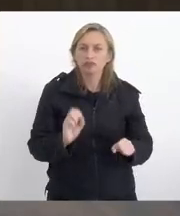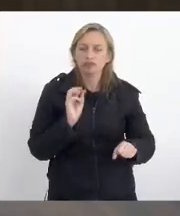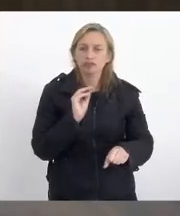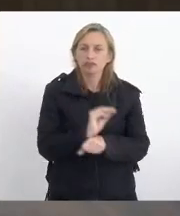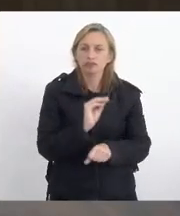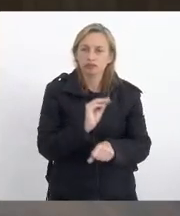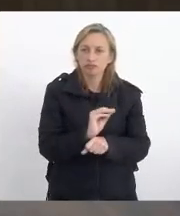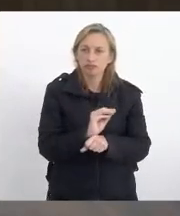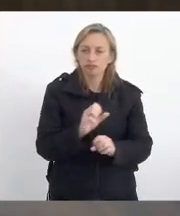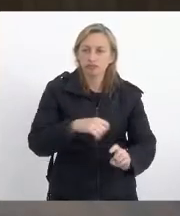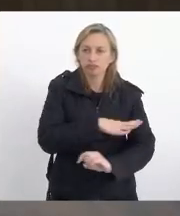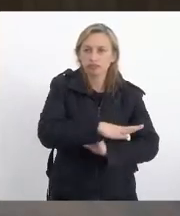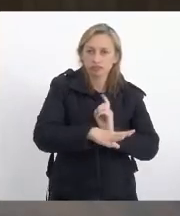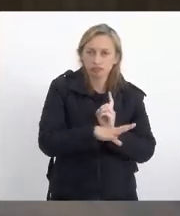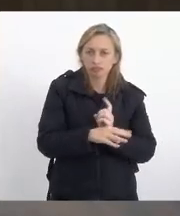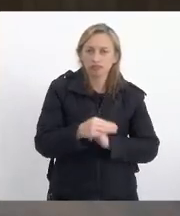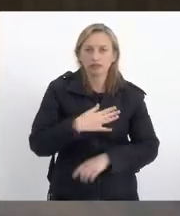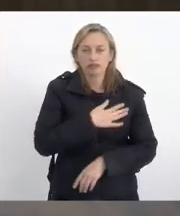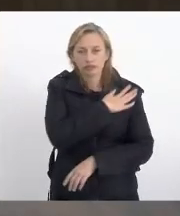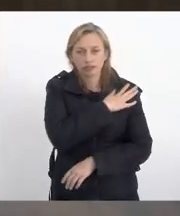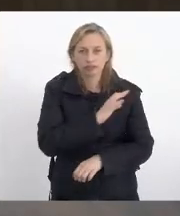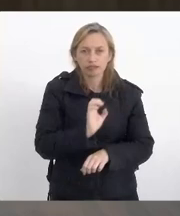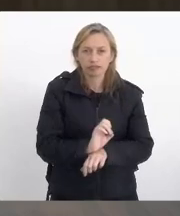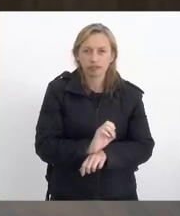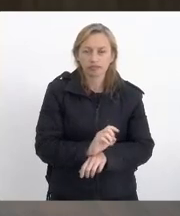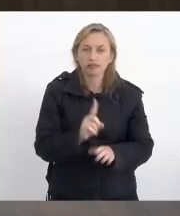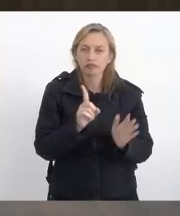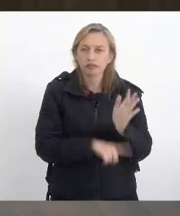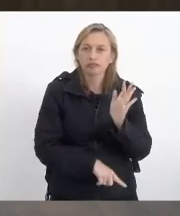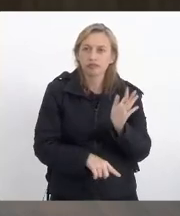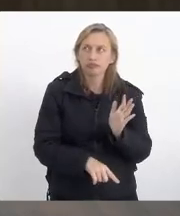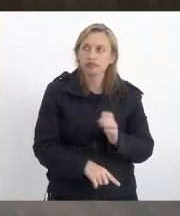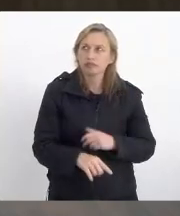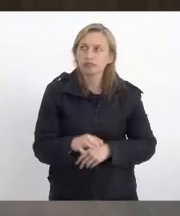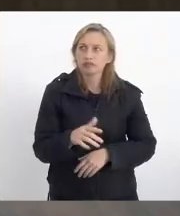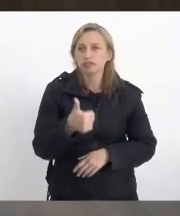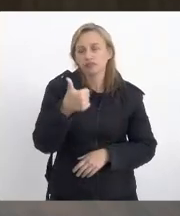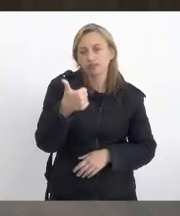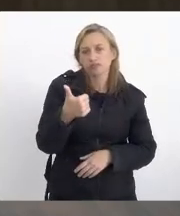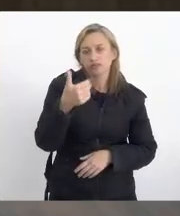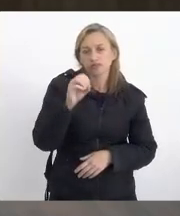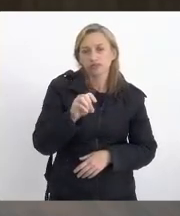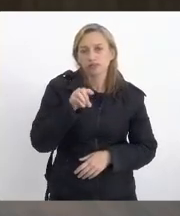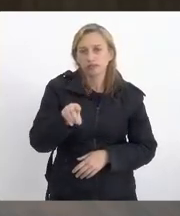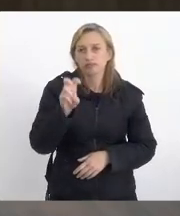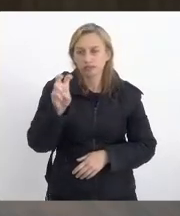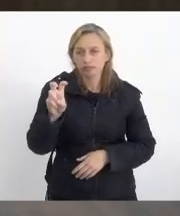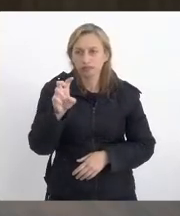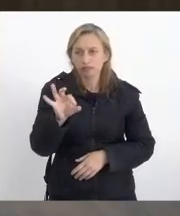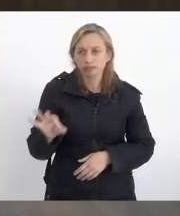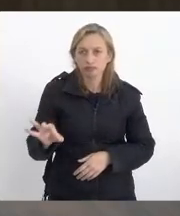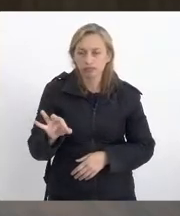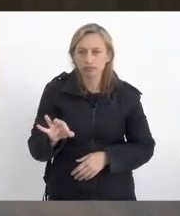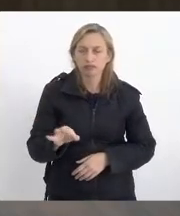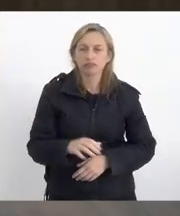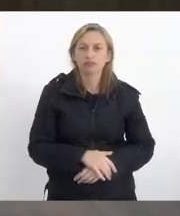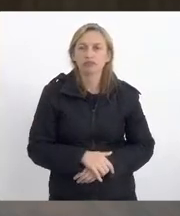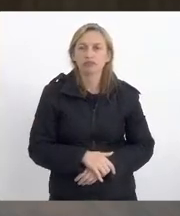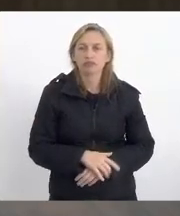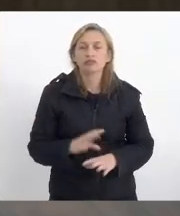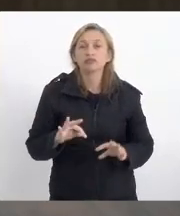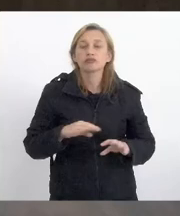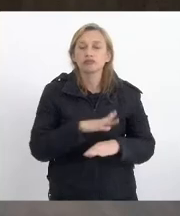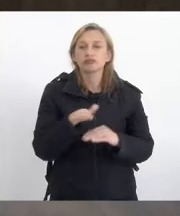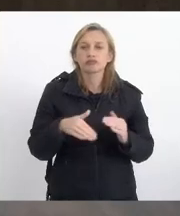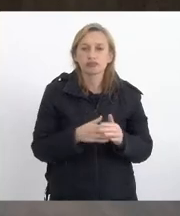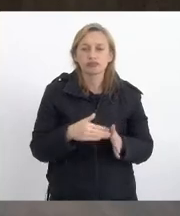proteção social dos militares estaduais, é descontado o percentual de 10,5% sobre o bruto de todos